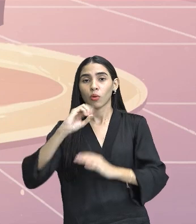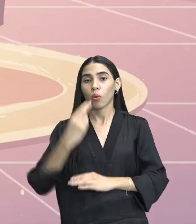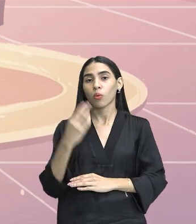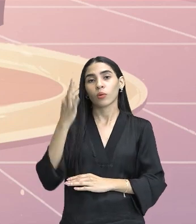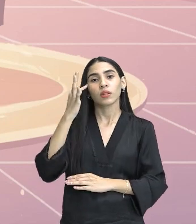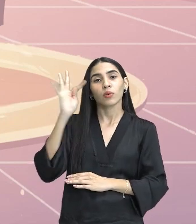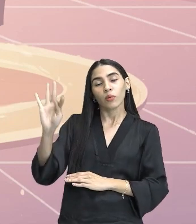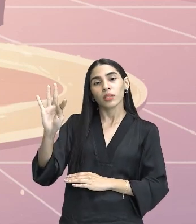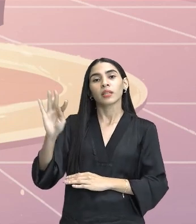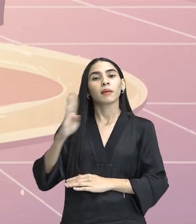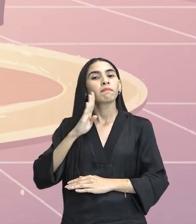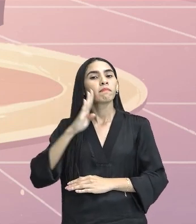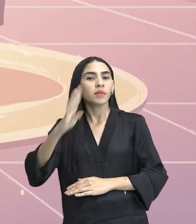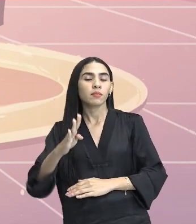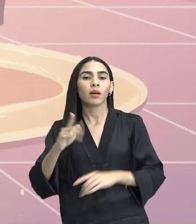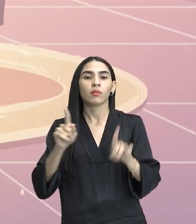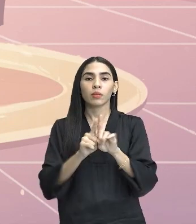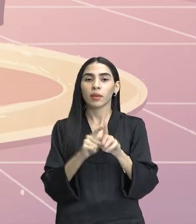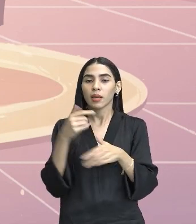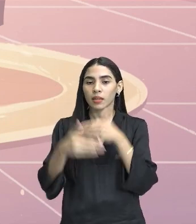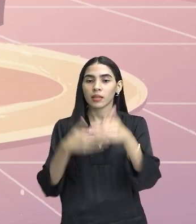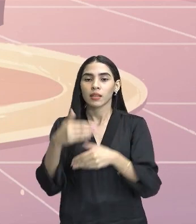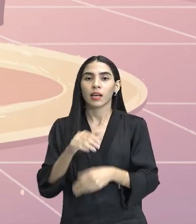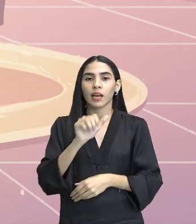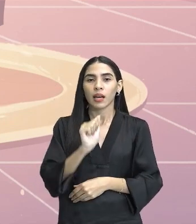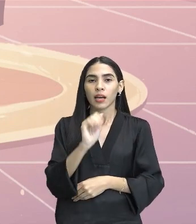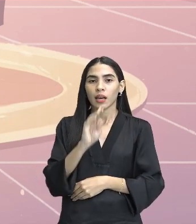núcleo central, foi desenvolvida por Abrick,